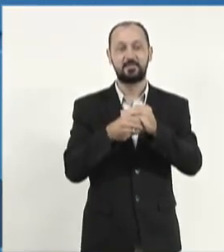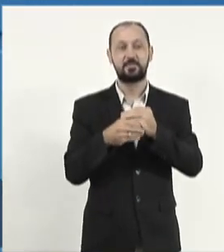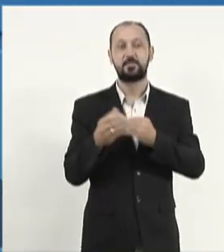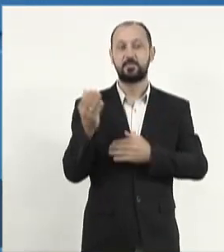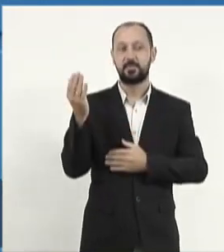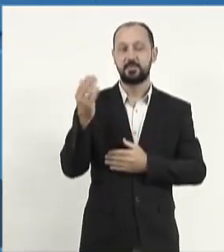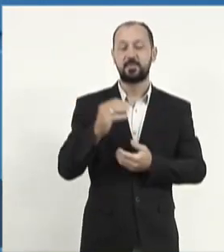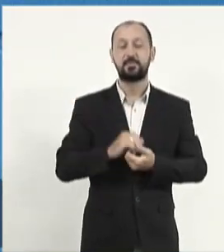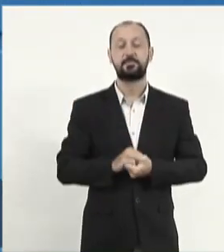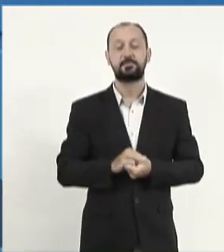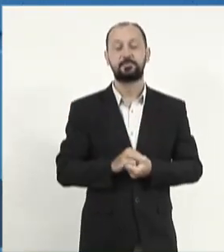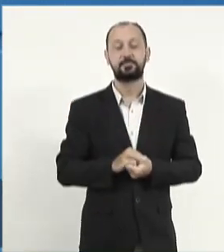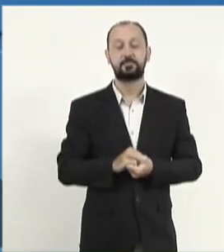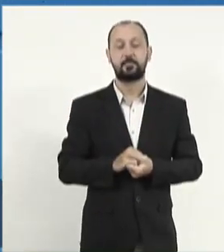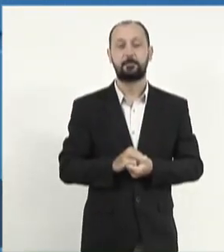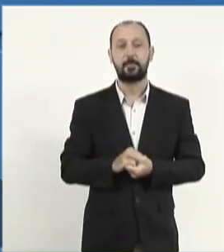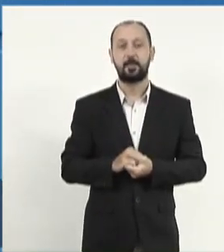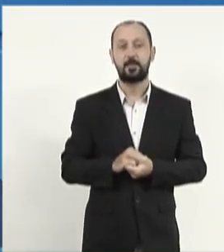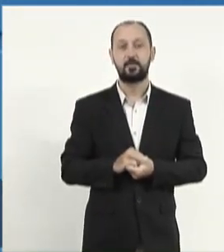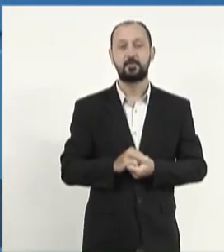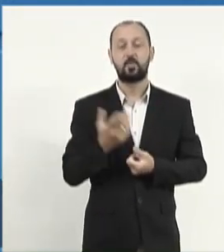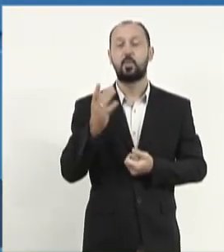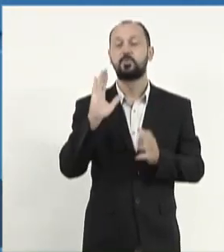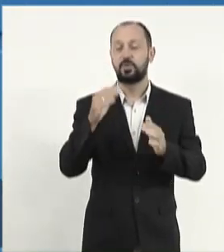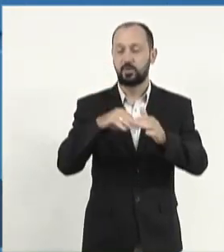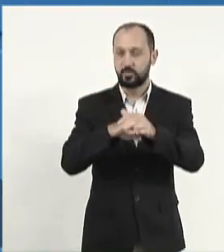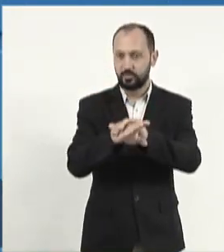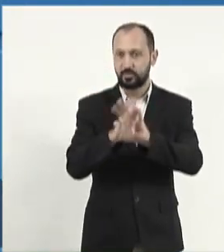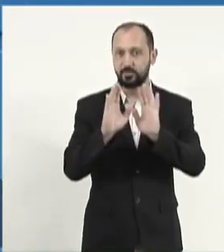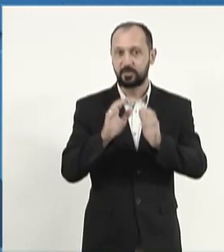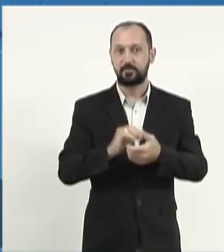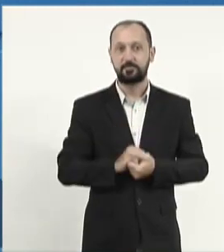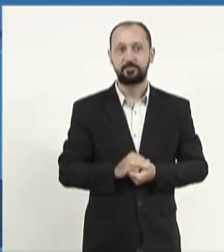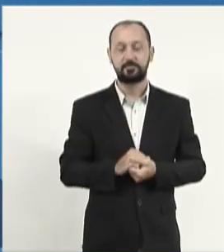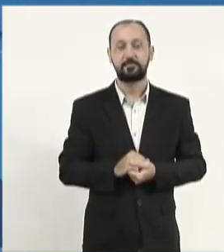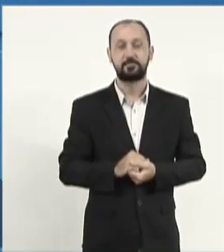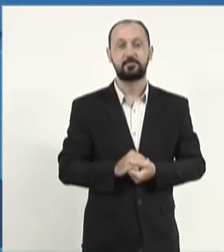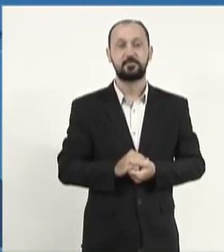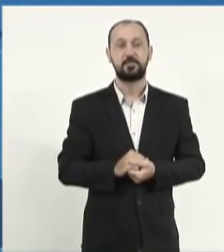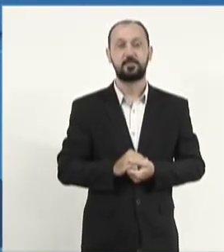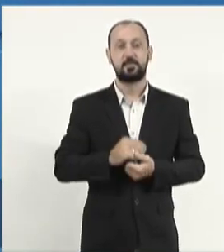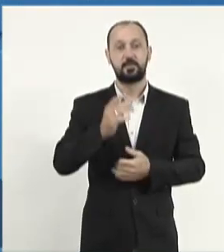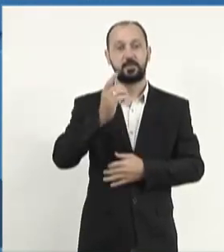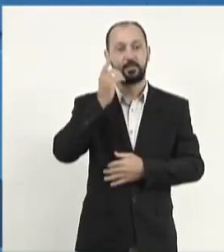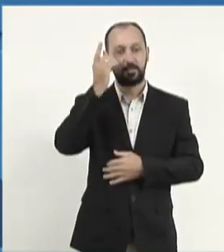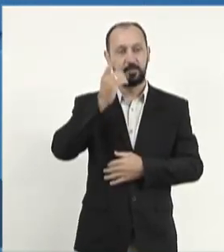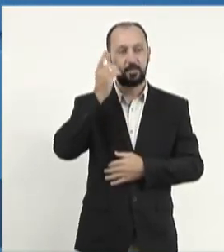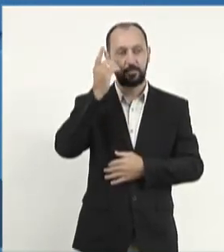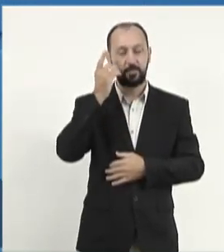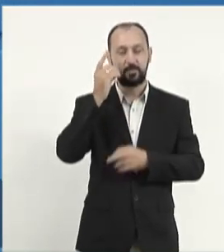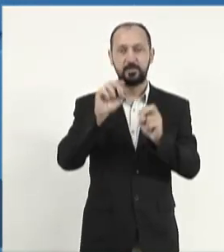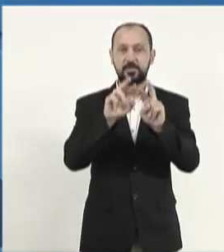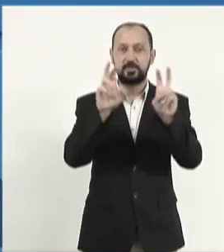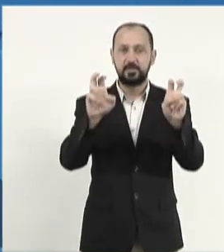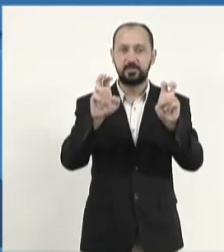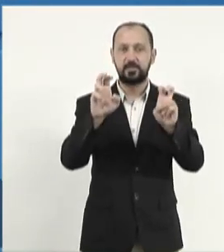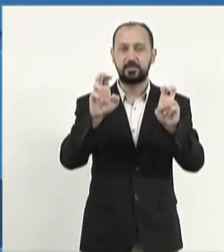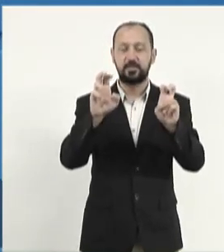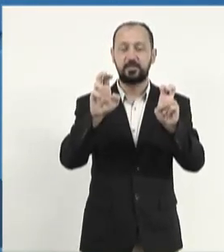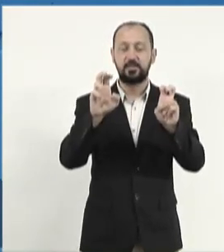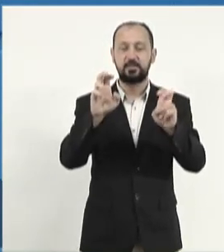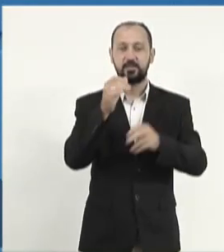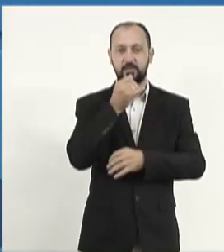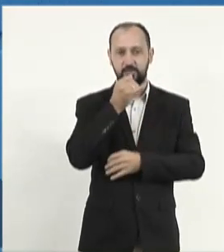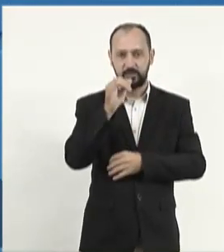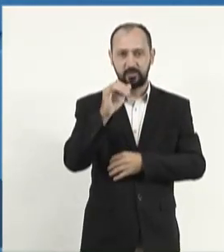Vossa Excelência, como costume. Deputado, essa questão da energia elétrica